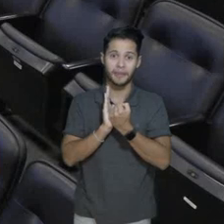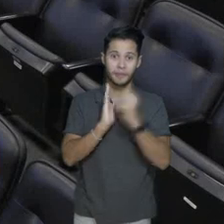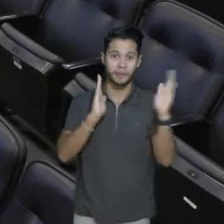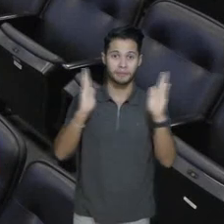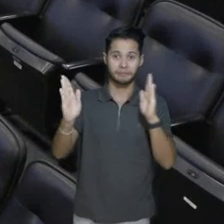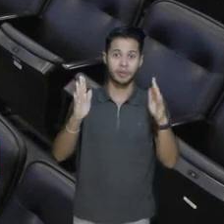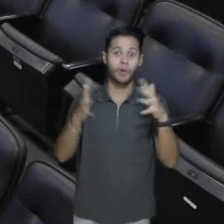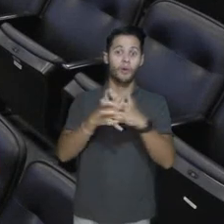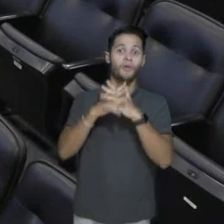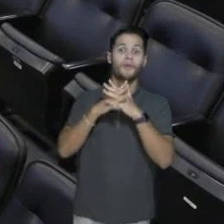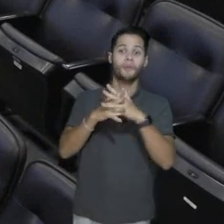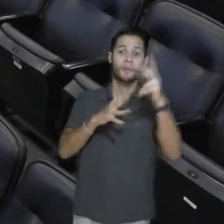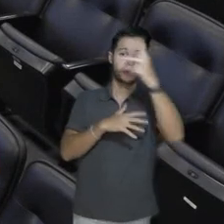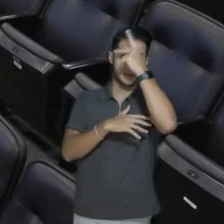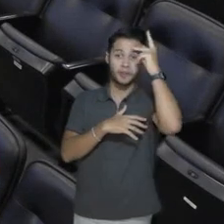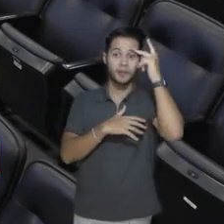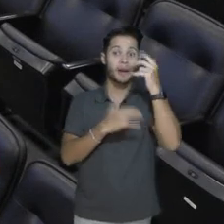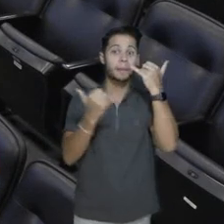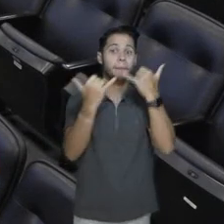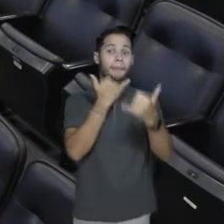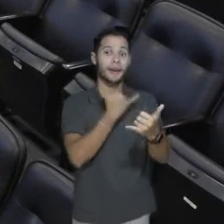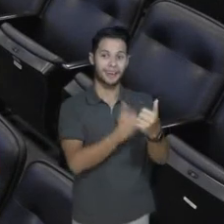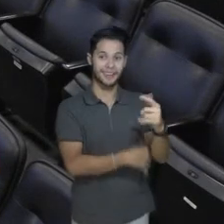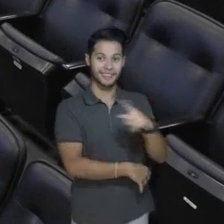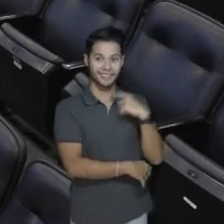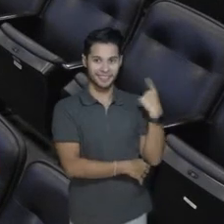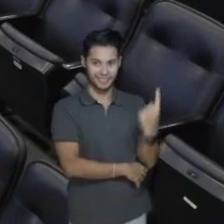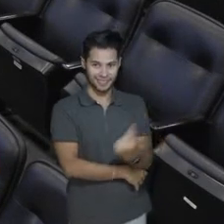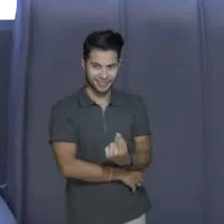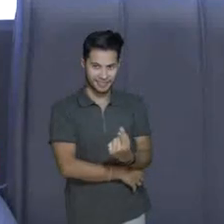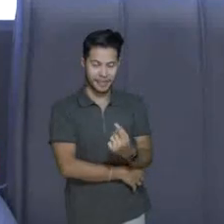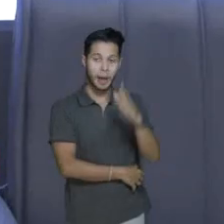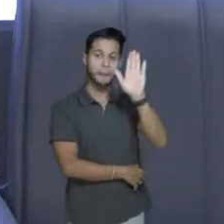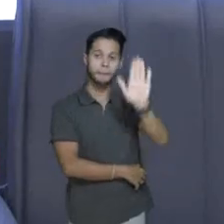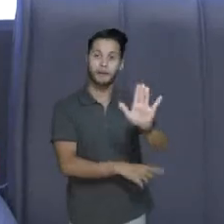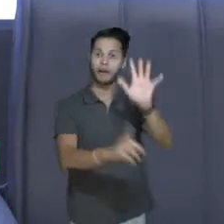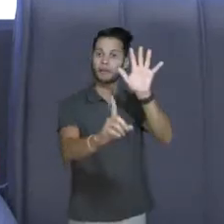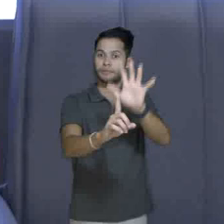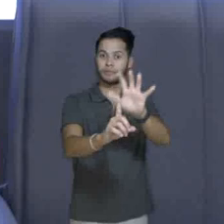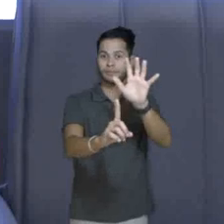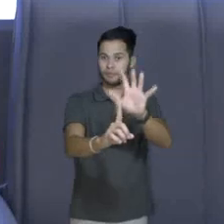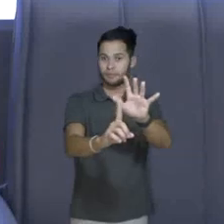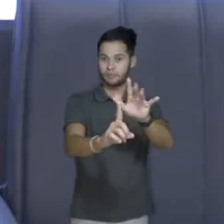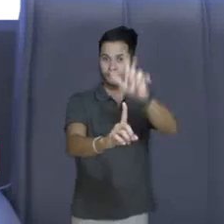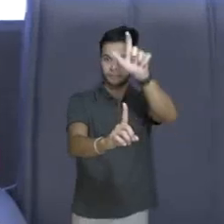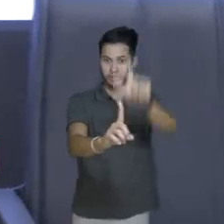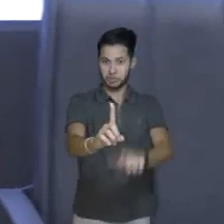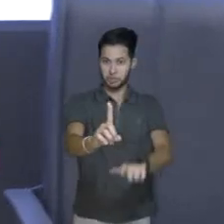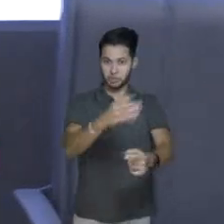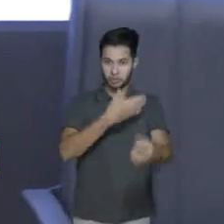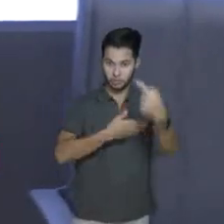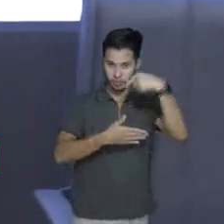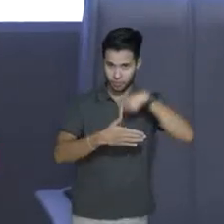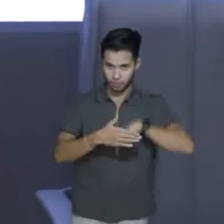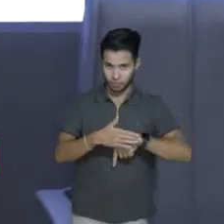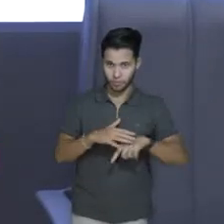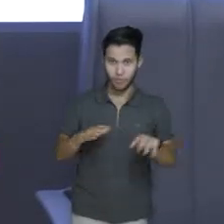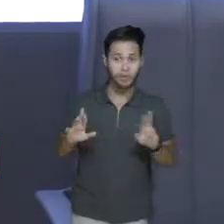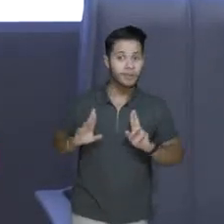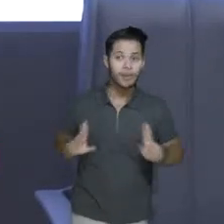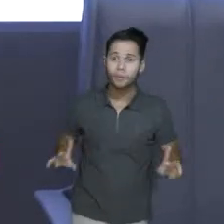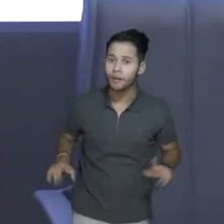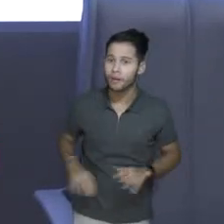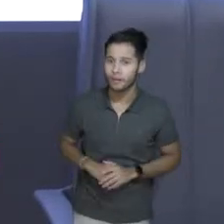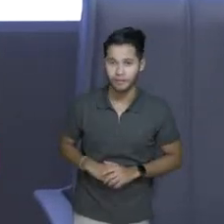com pessoas parecidas com a gente mas que não refletiam exatamente a nossa essência a partir